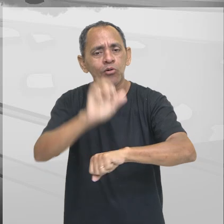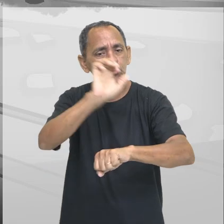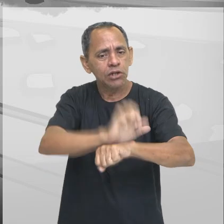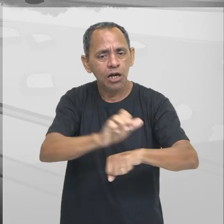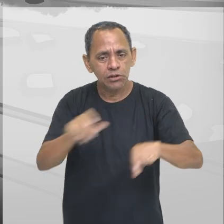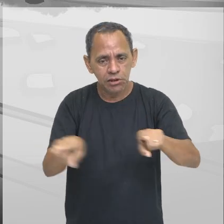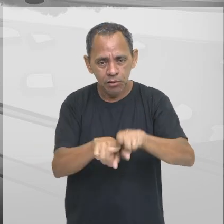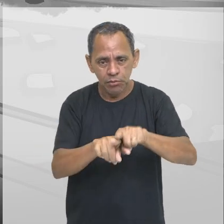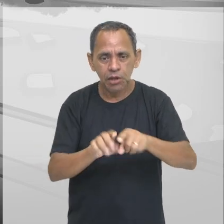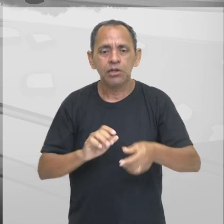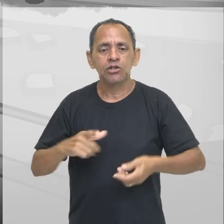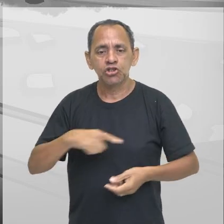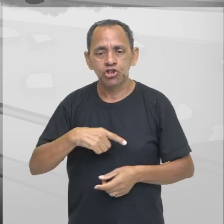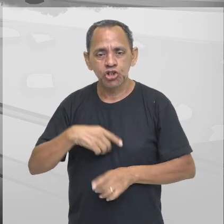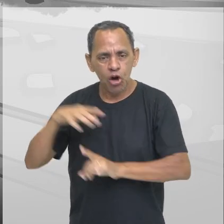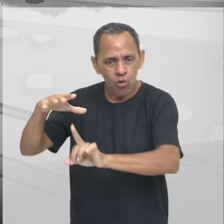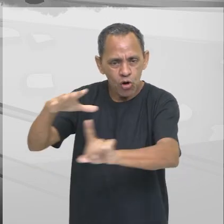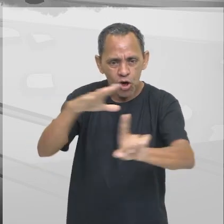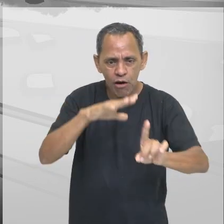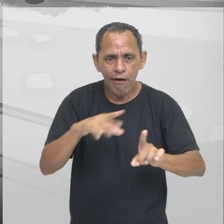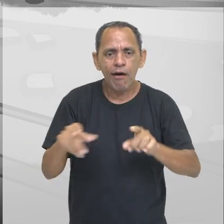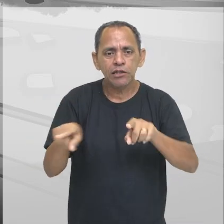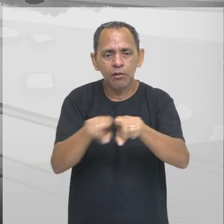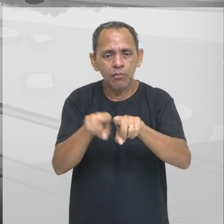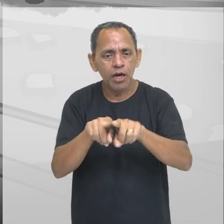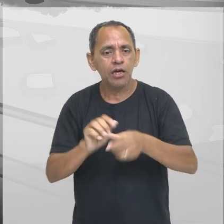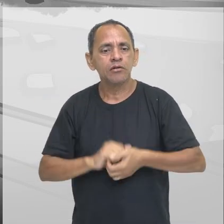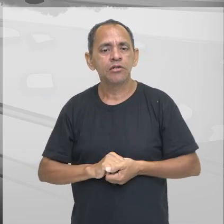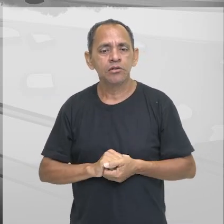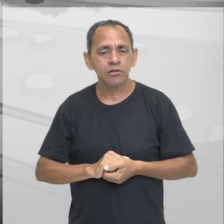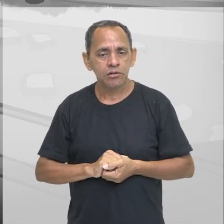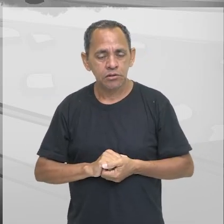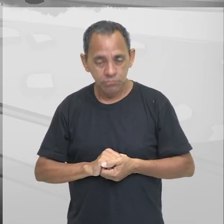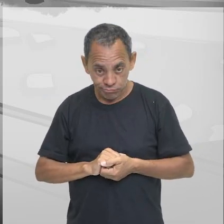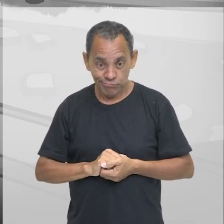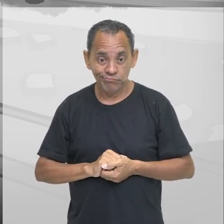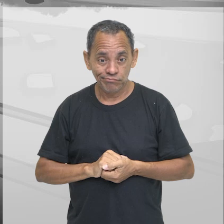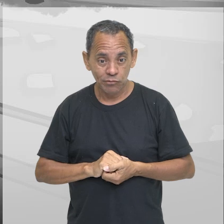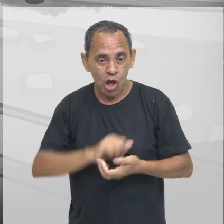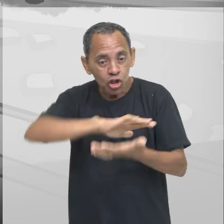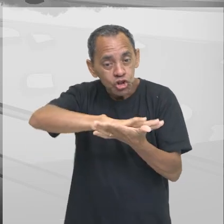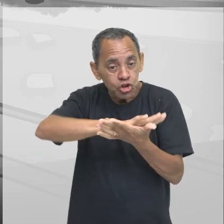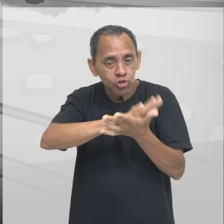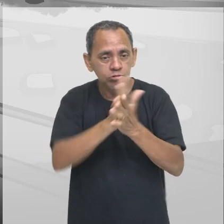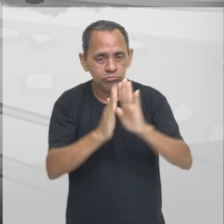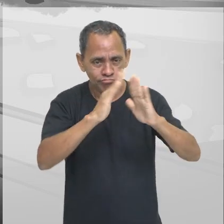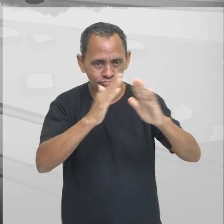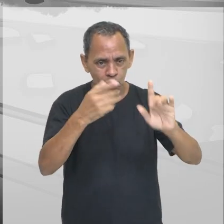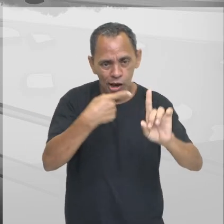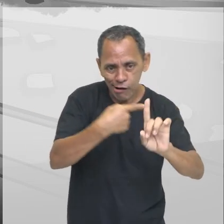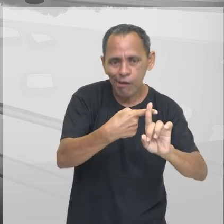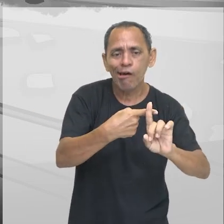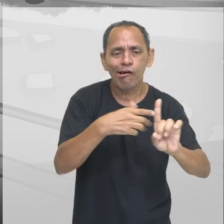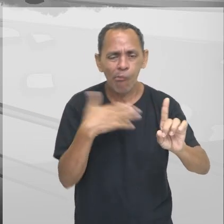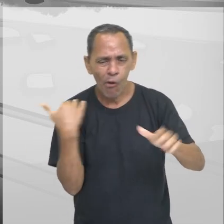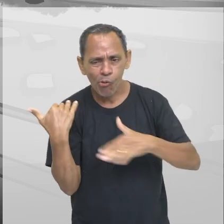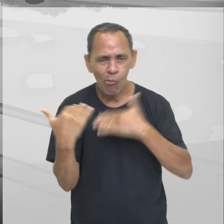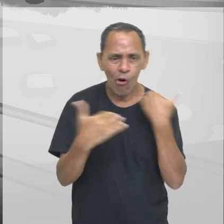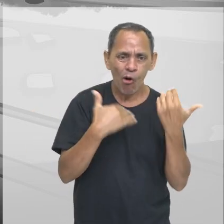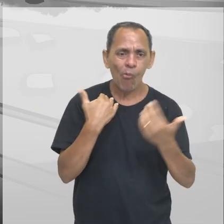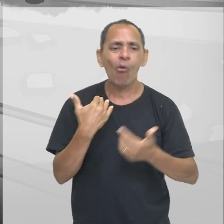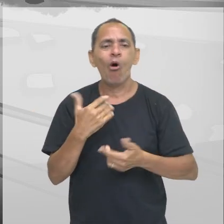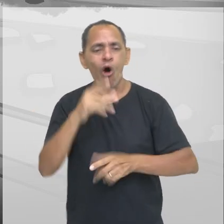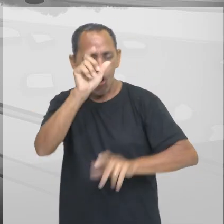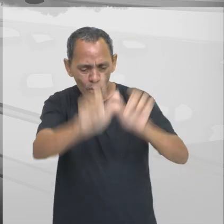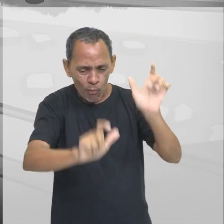uma conspiração comunista de tomar o poder e incendiar igrejas e, obviamente, massacrar as pessoas que estavam